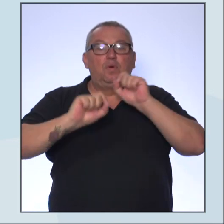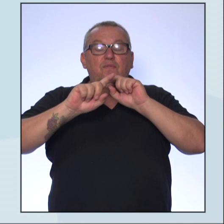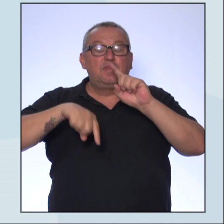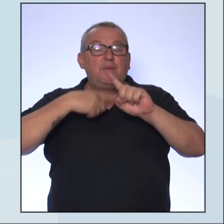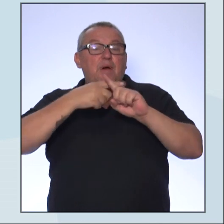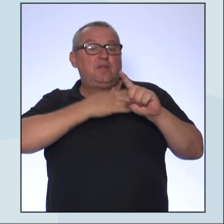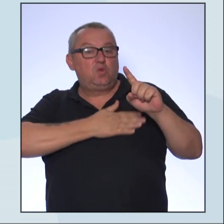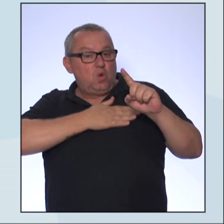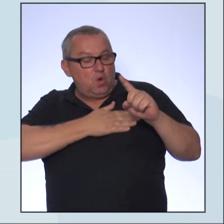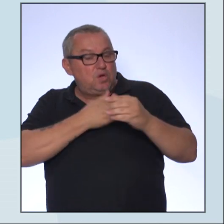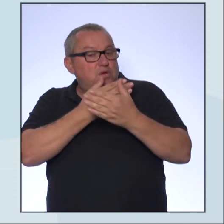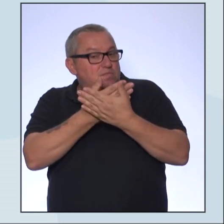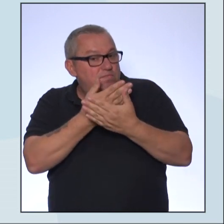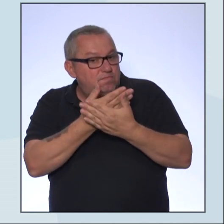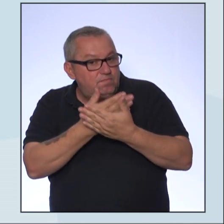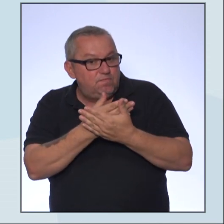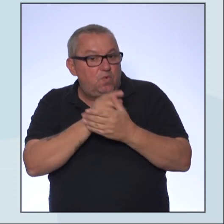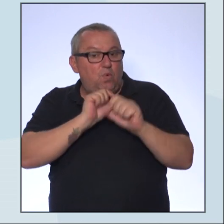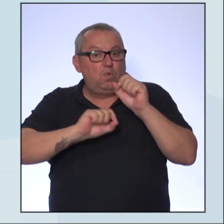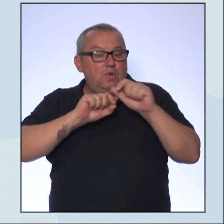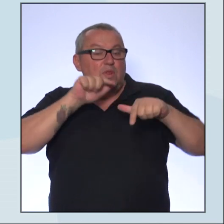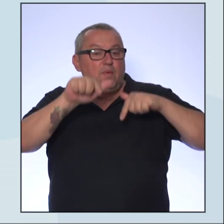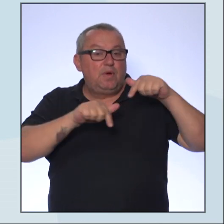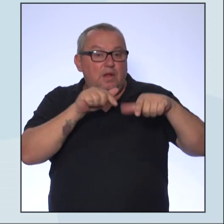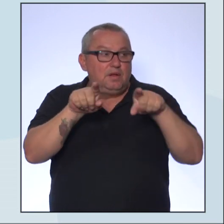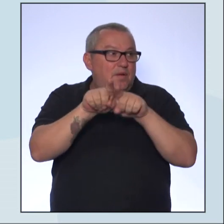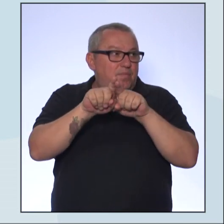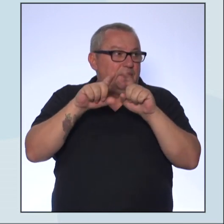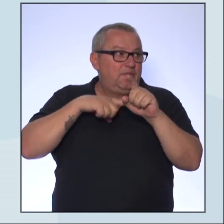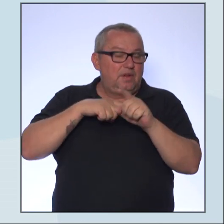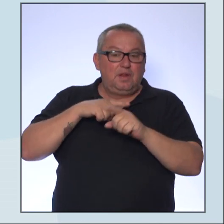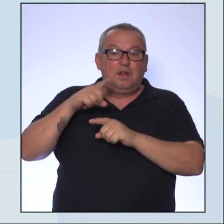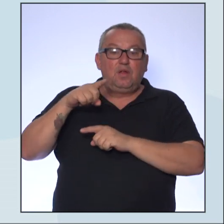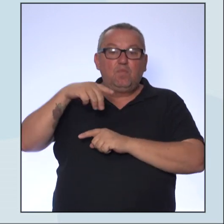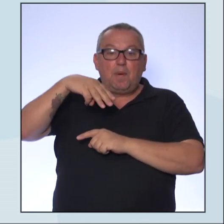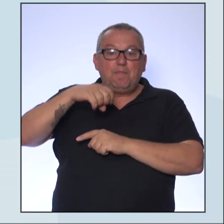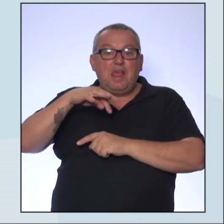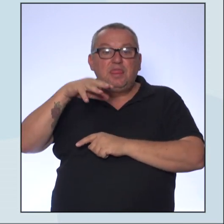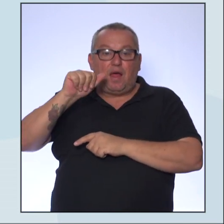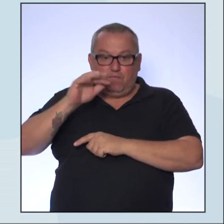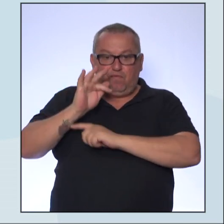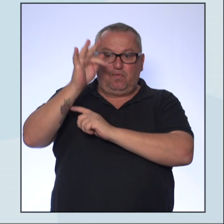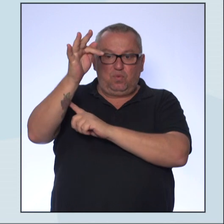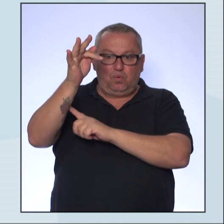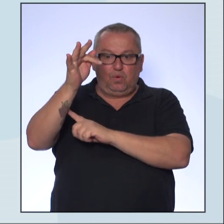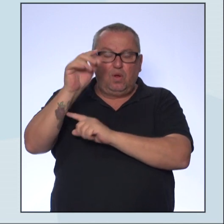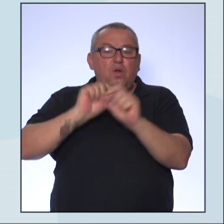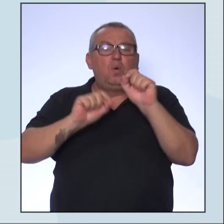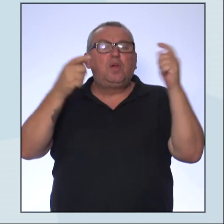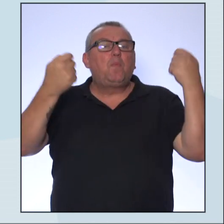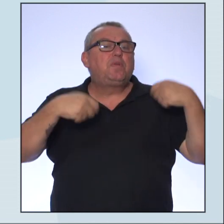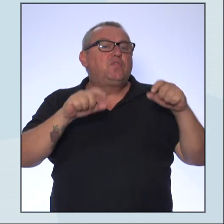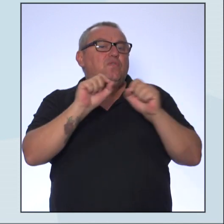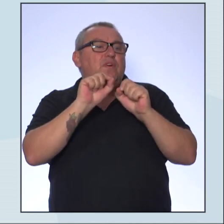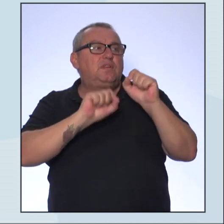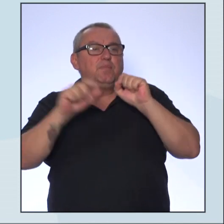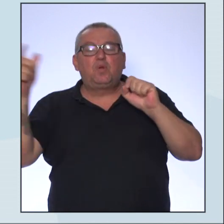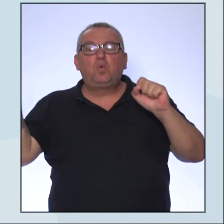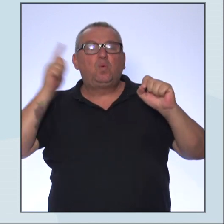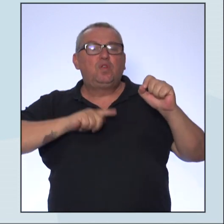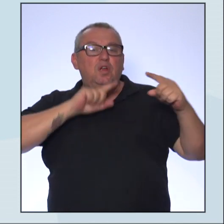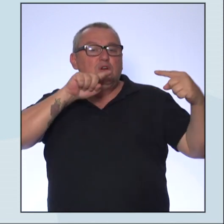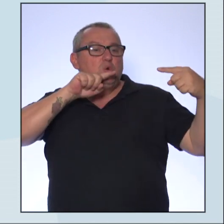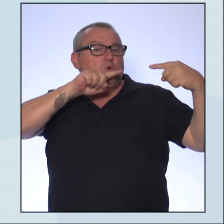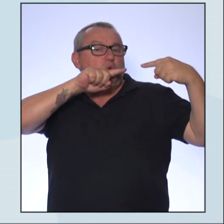gosta de estudar, com o que você gostaria de trabalhar, você vai ter uma meta futura. E o que você precisa fazer para alcançar